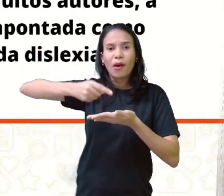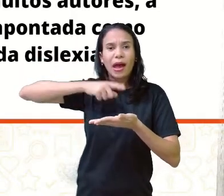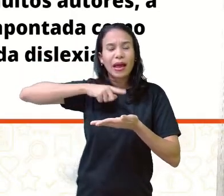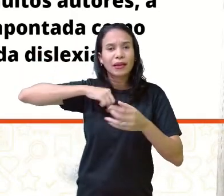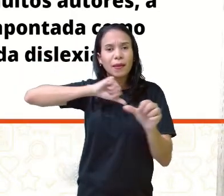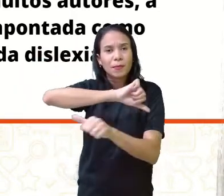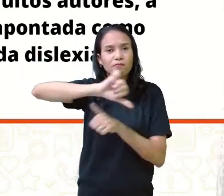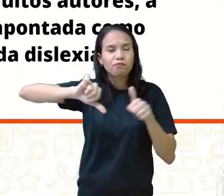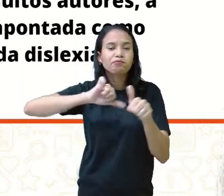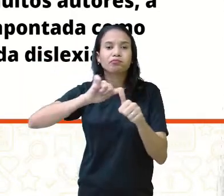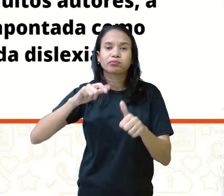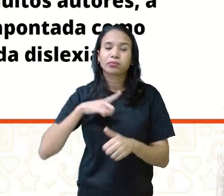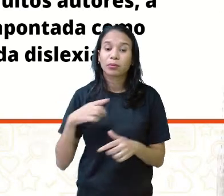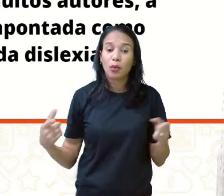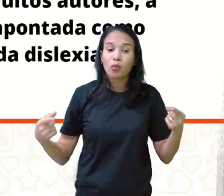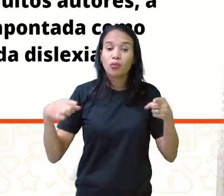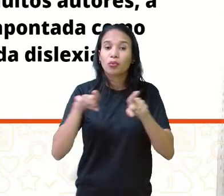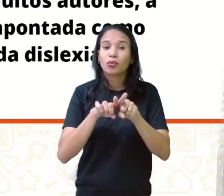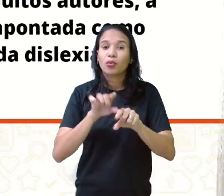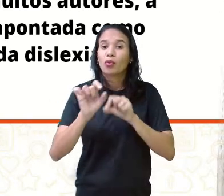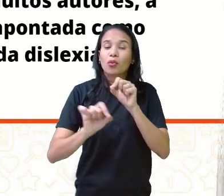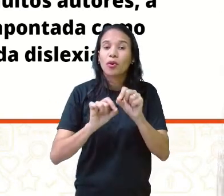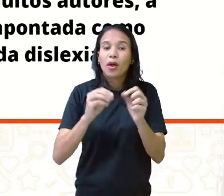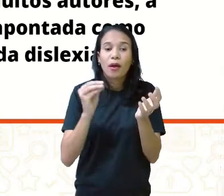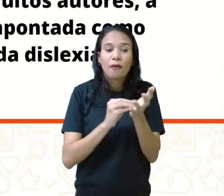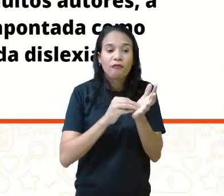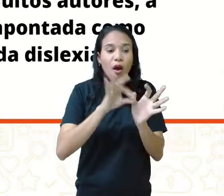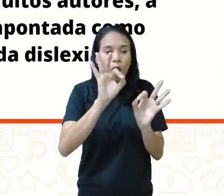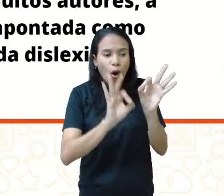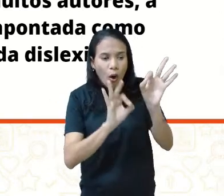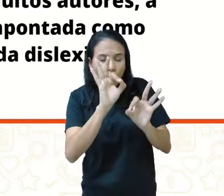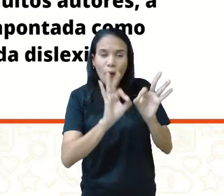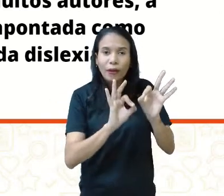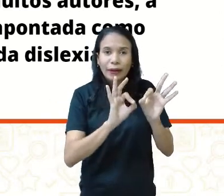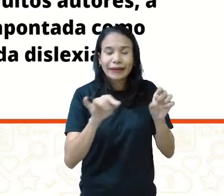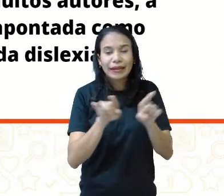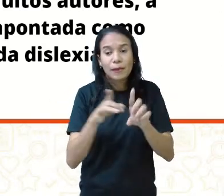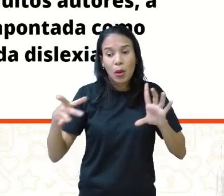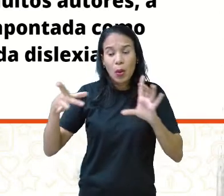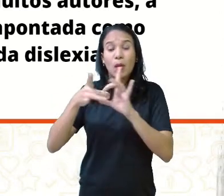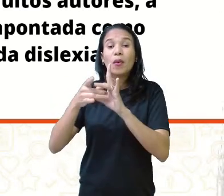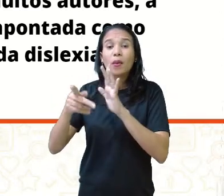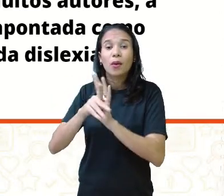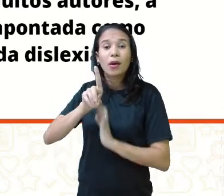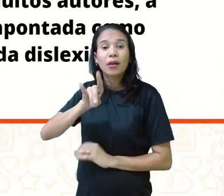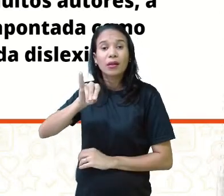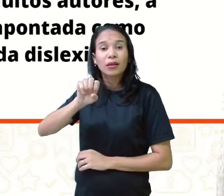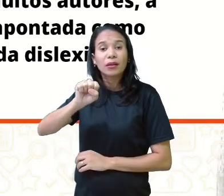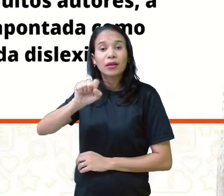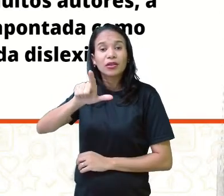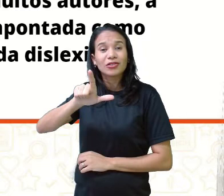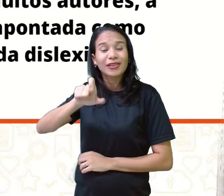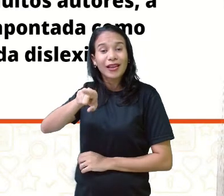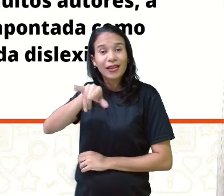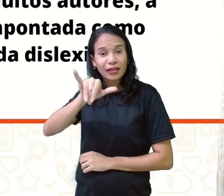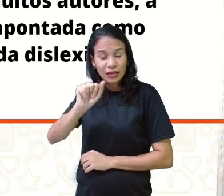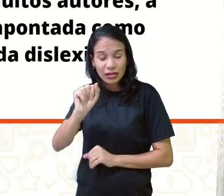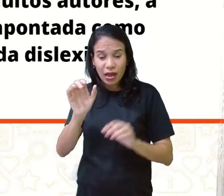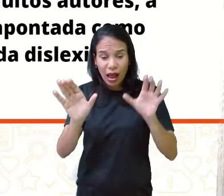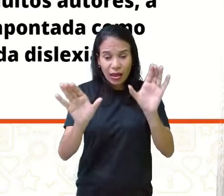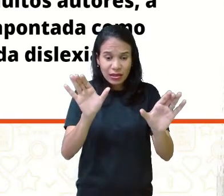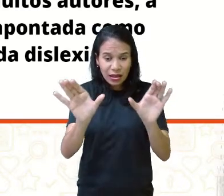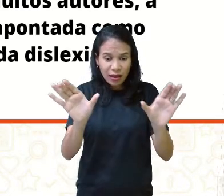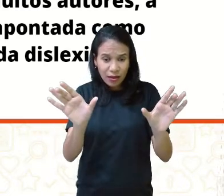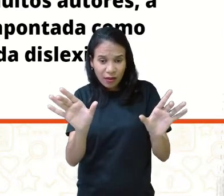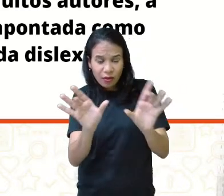alterações convergem com a desortografia, com a dislexia, ao ponto de, para muitos